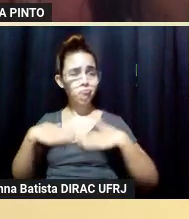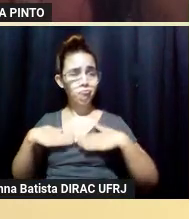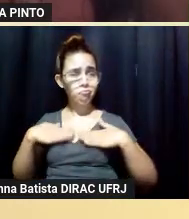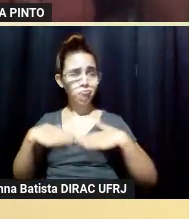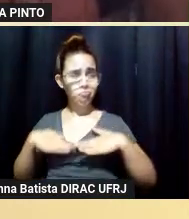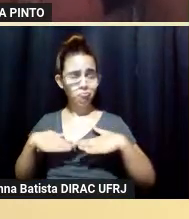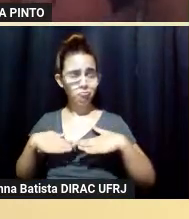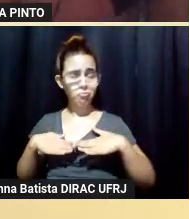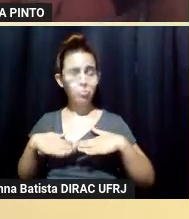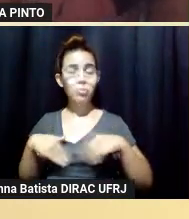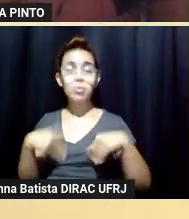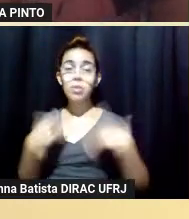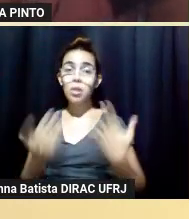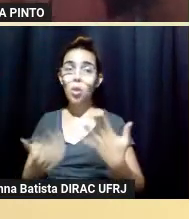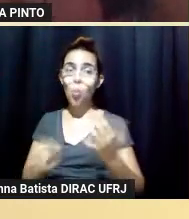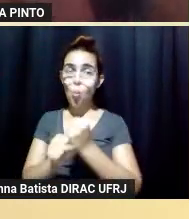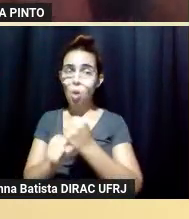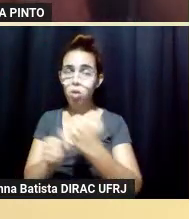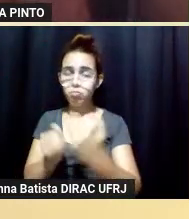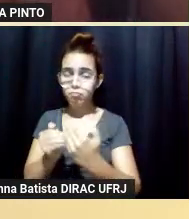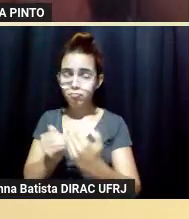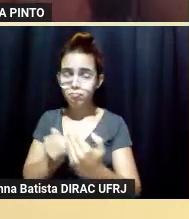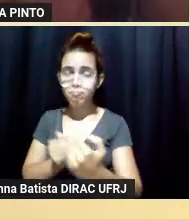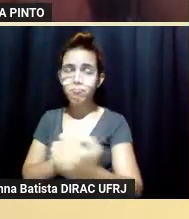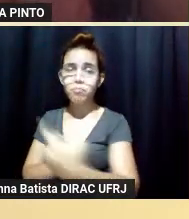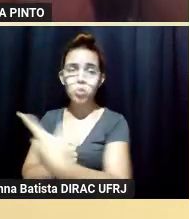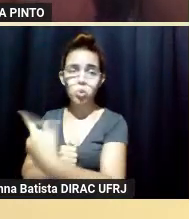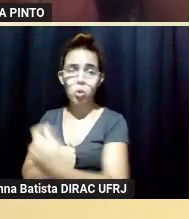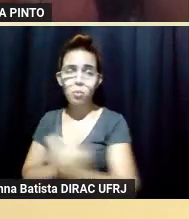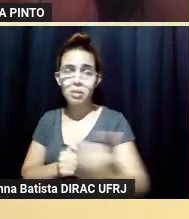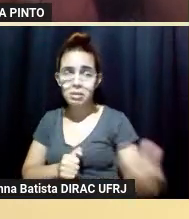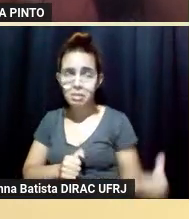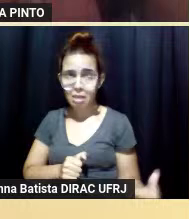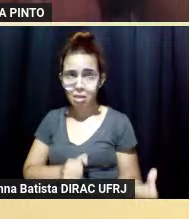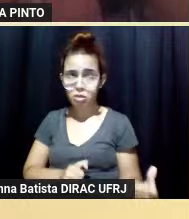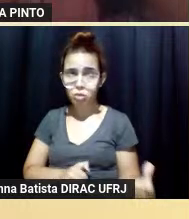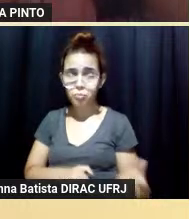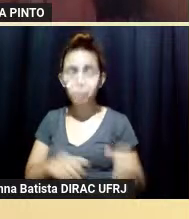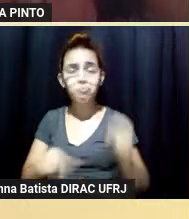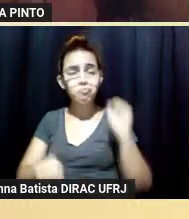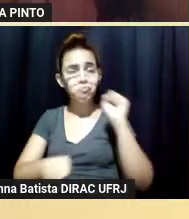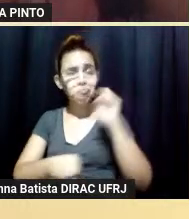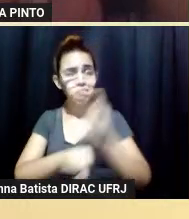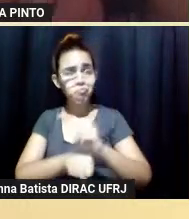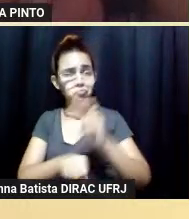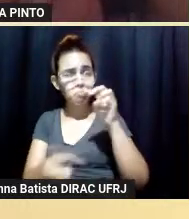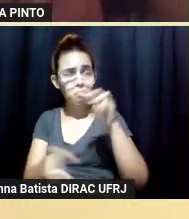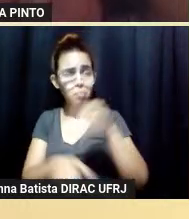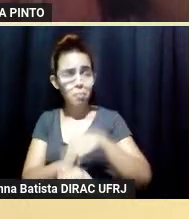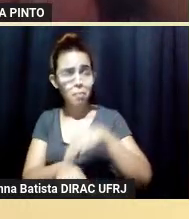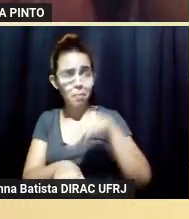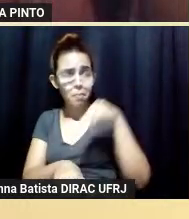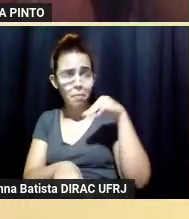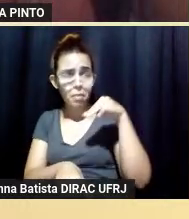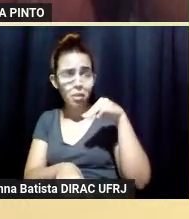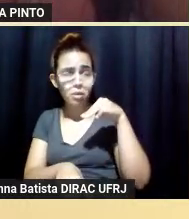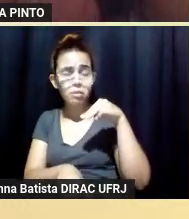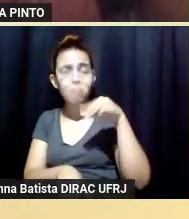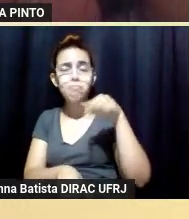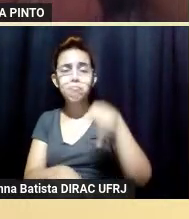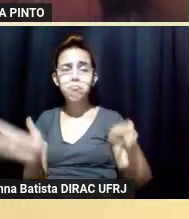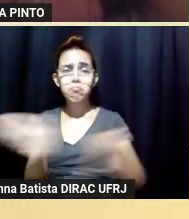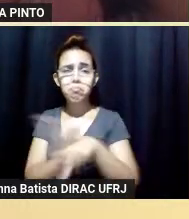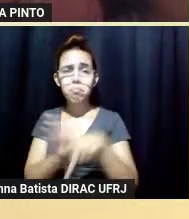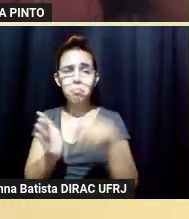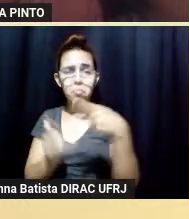em 2006, eu então entrei para o mestrado no PEMAT, ocasião em